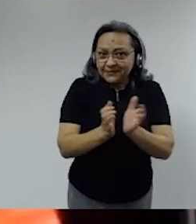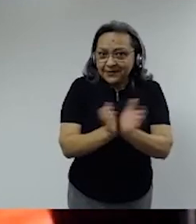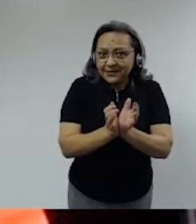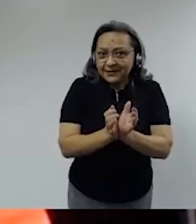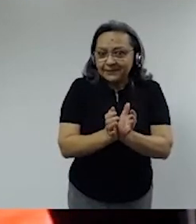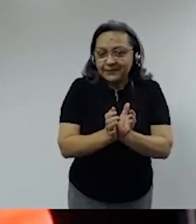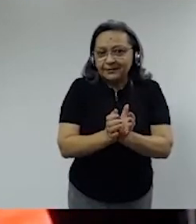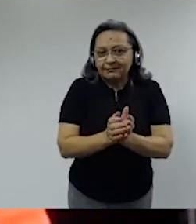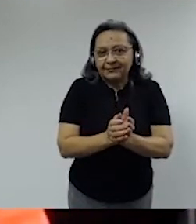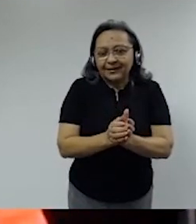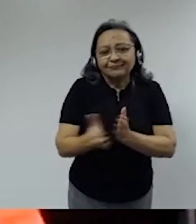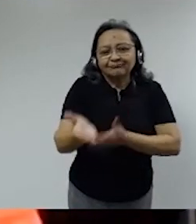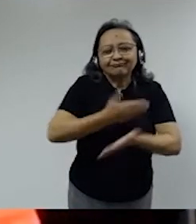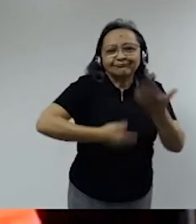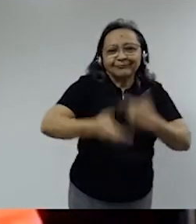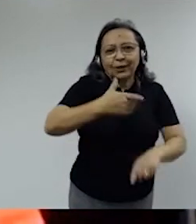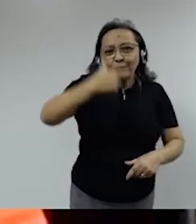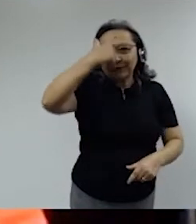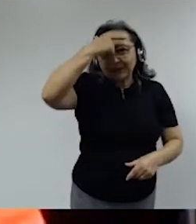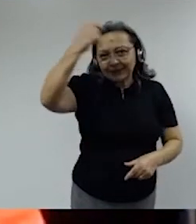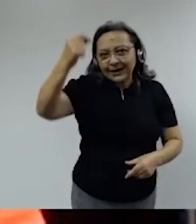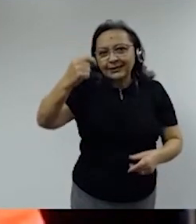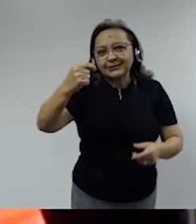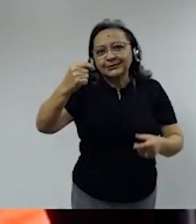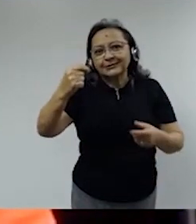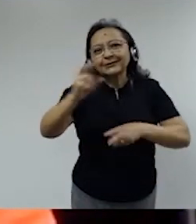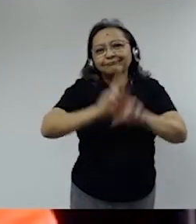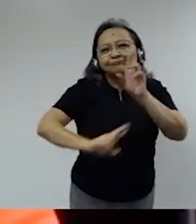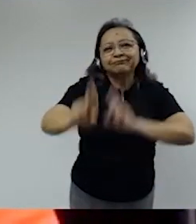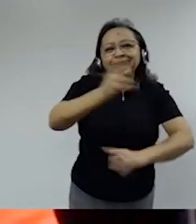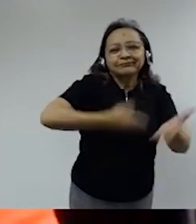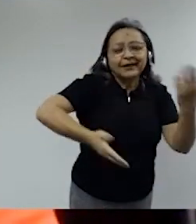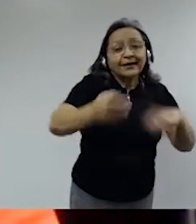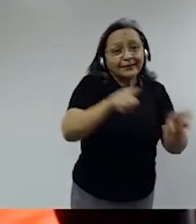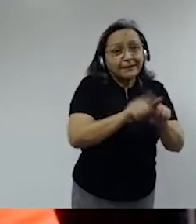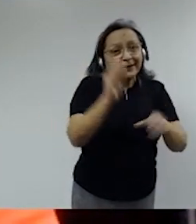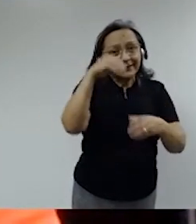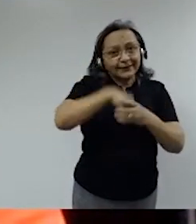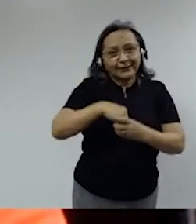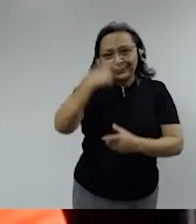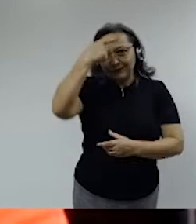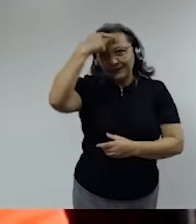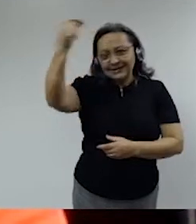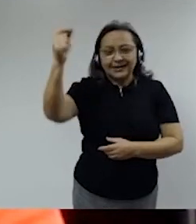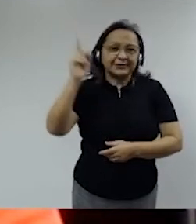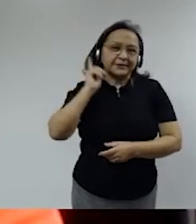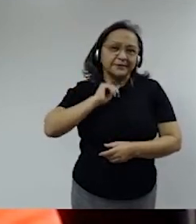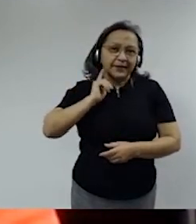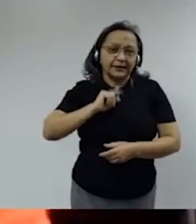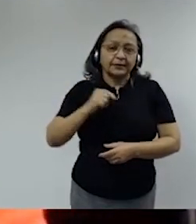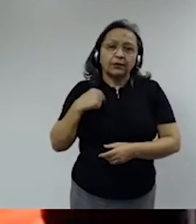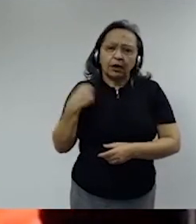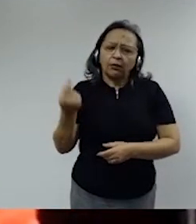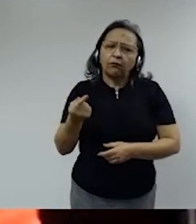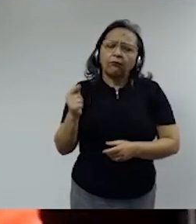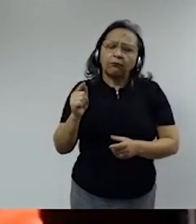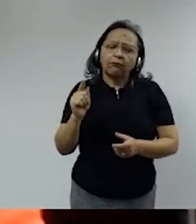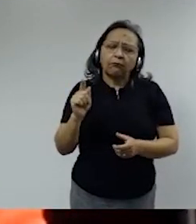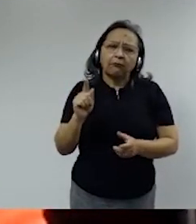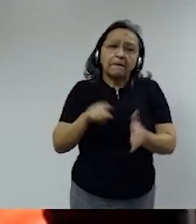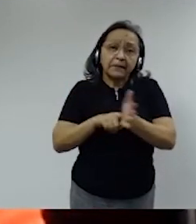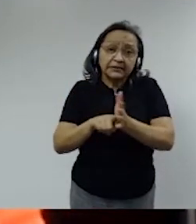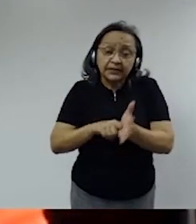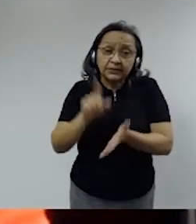entre outras universidades e mesmo dentro da nossa universidade. Então, é um produto que eu vou me permitir aqui dividir